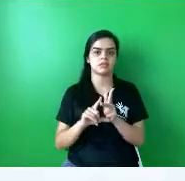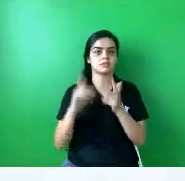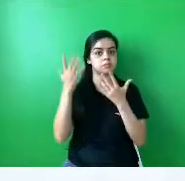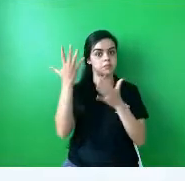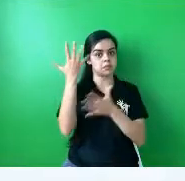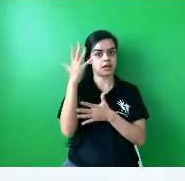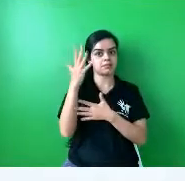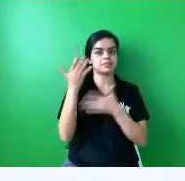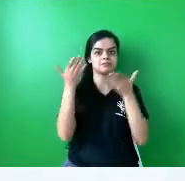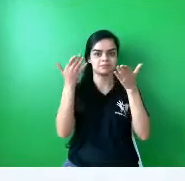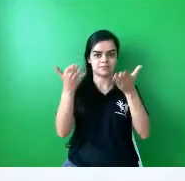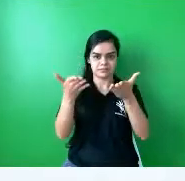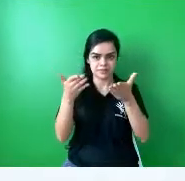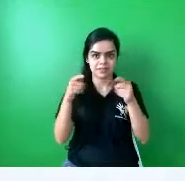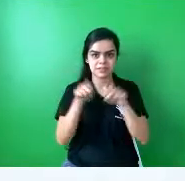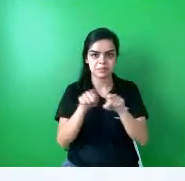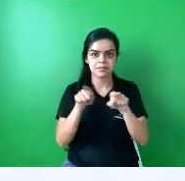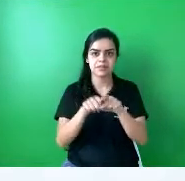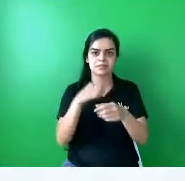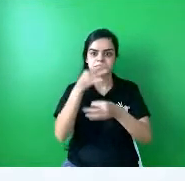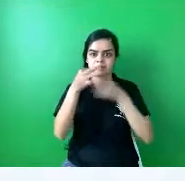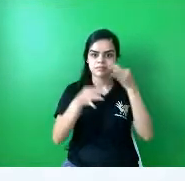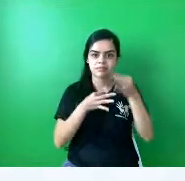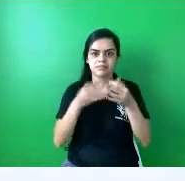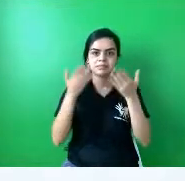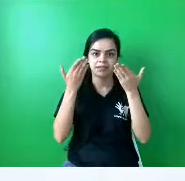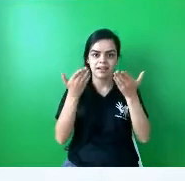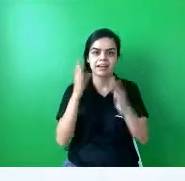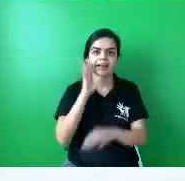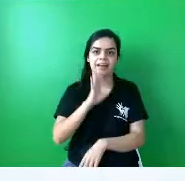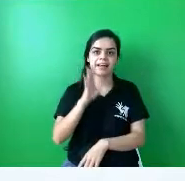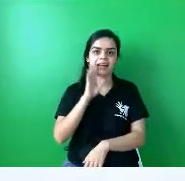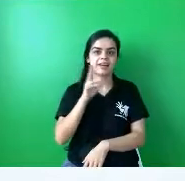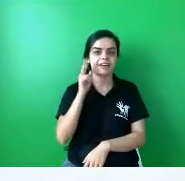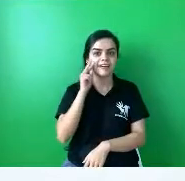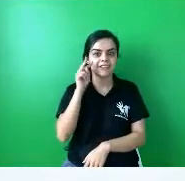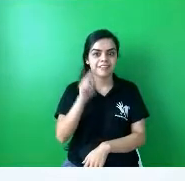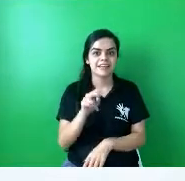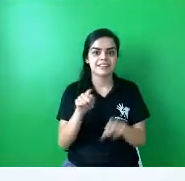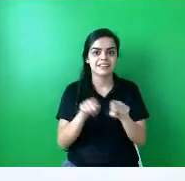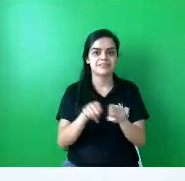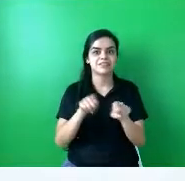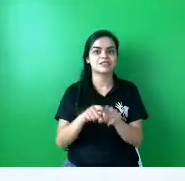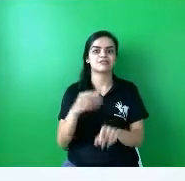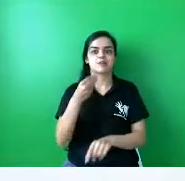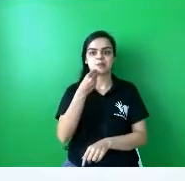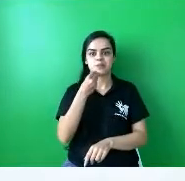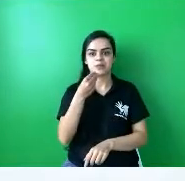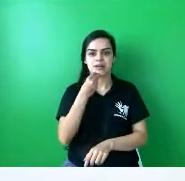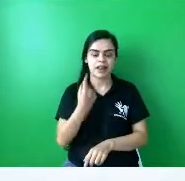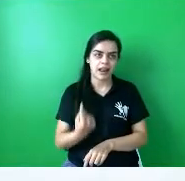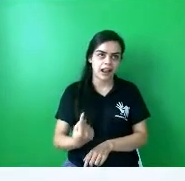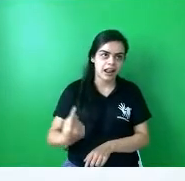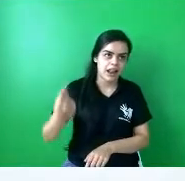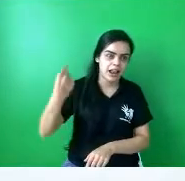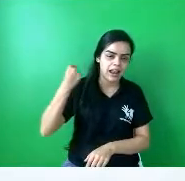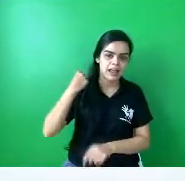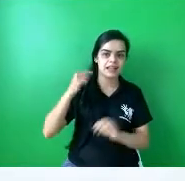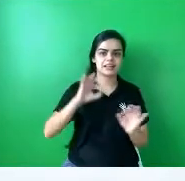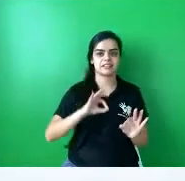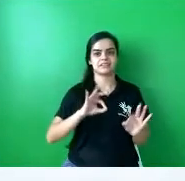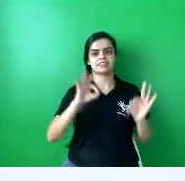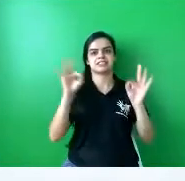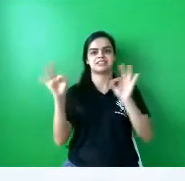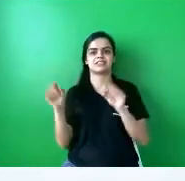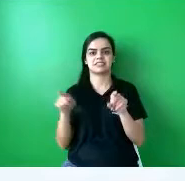também a Gilce, que a gente sempre comenta sobre isso, o quanto é legal ver, e principalmente eu que tive a oportunidade de lá atrás assistir a Gilce aí